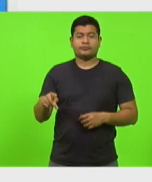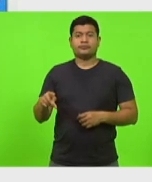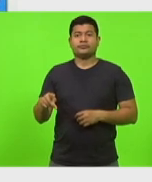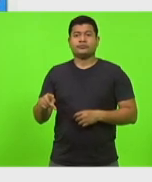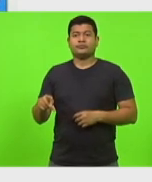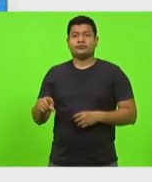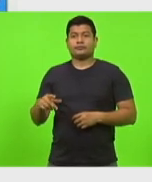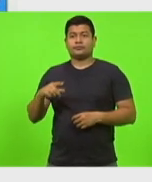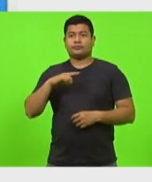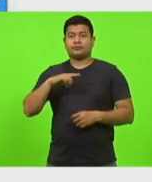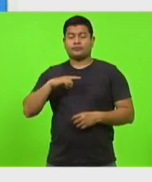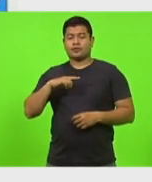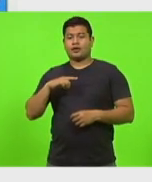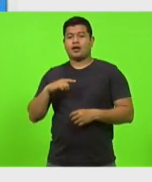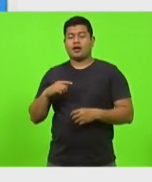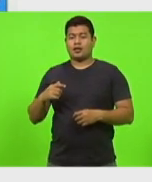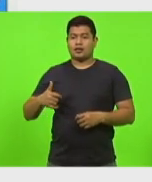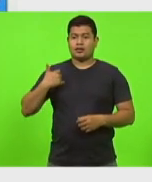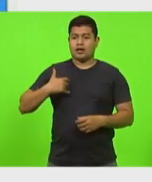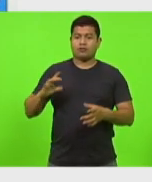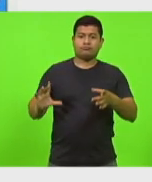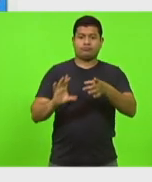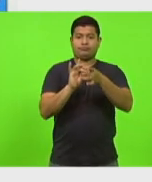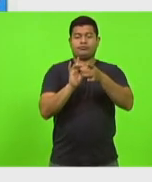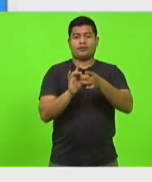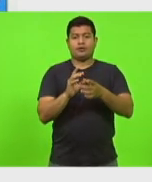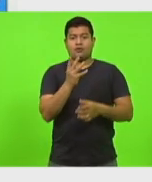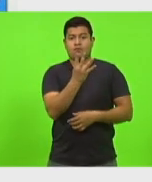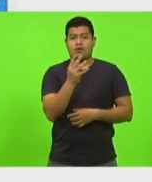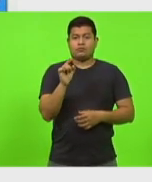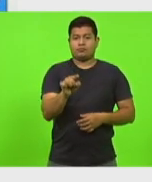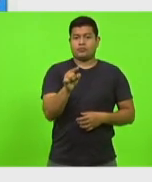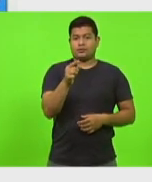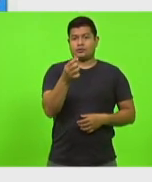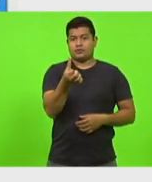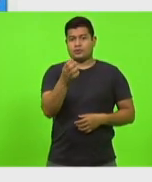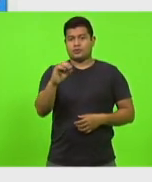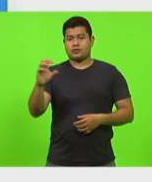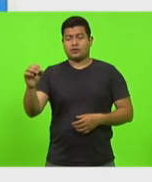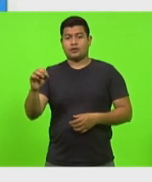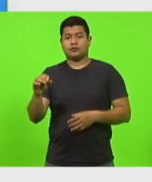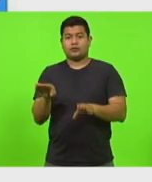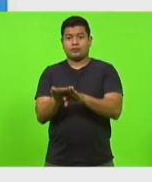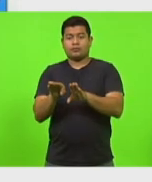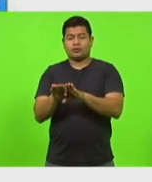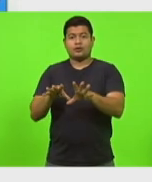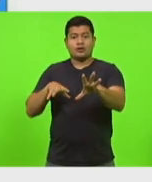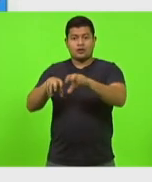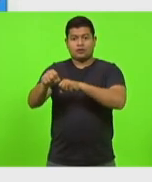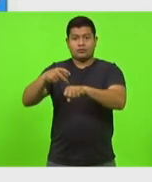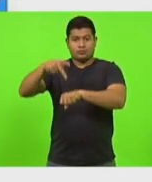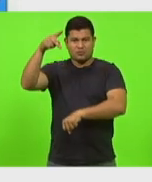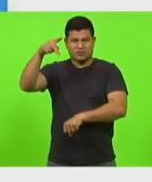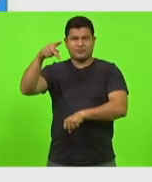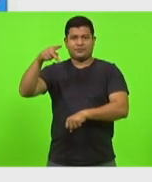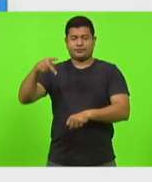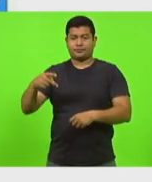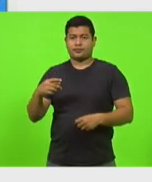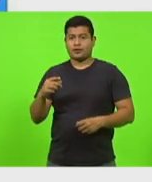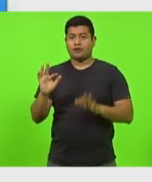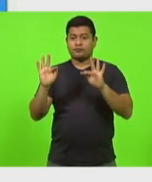cômputo da idade e tudo mais. 4.600. E especialização final de carreira chega